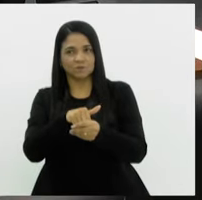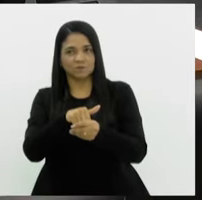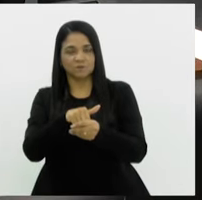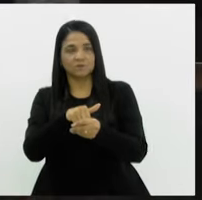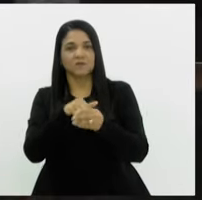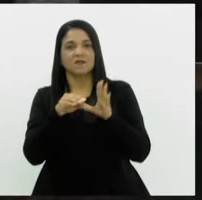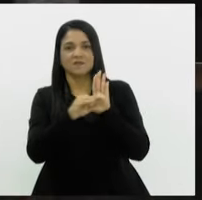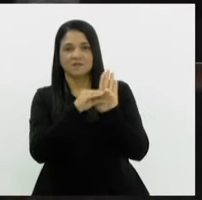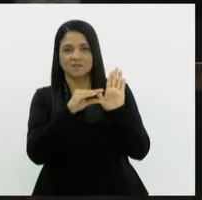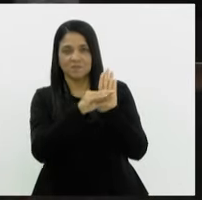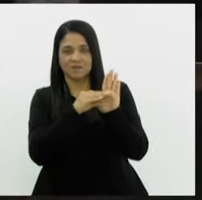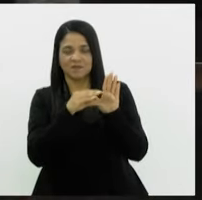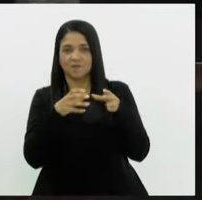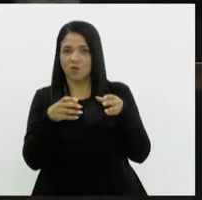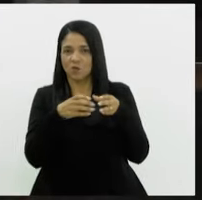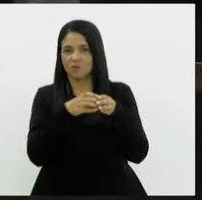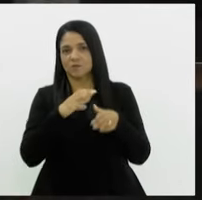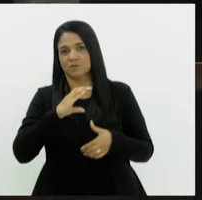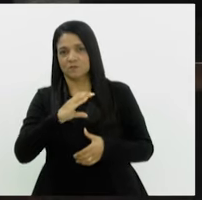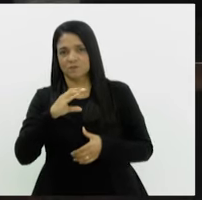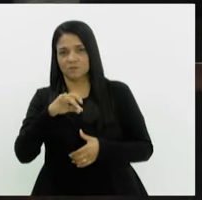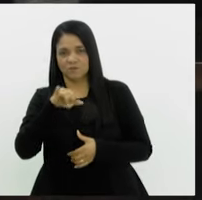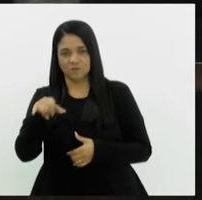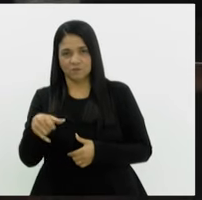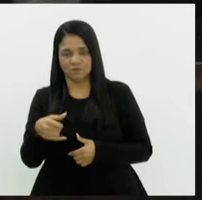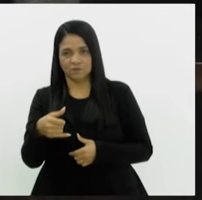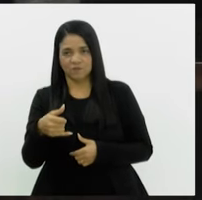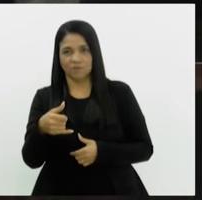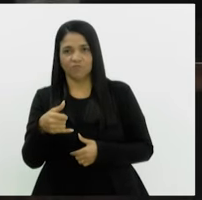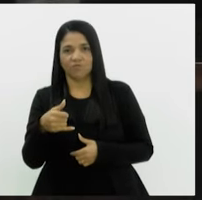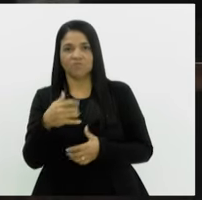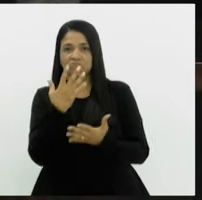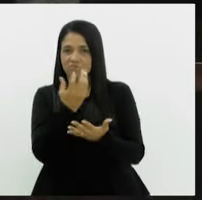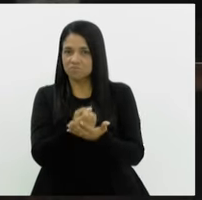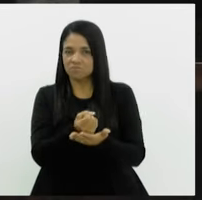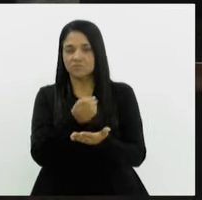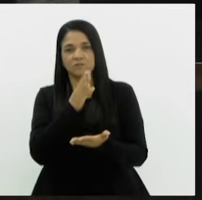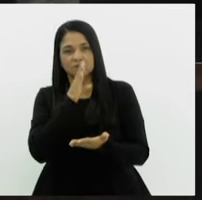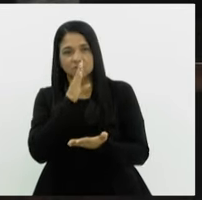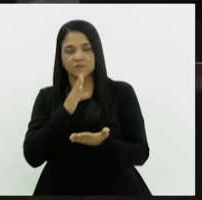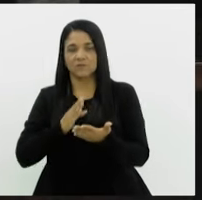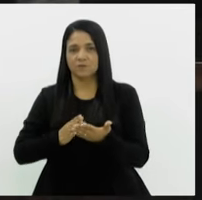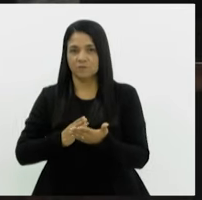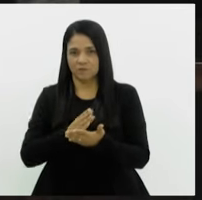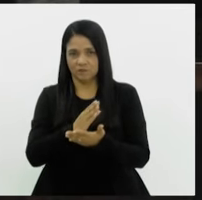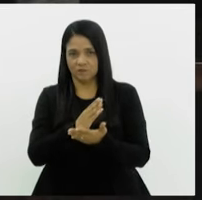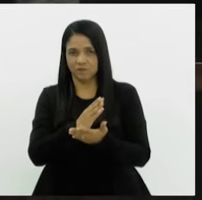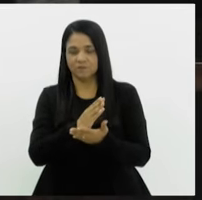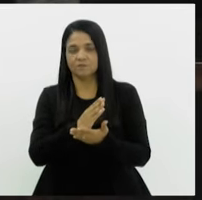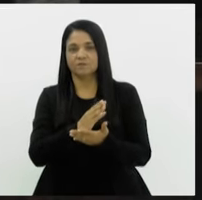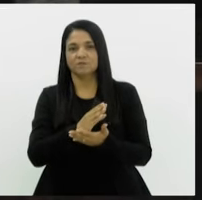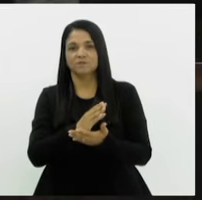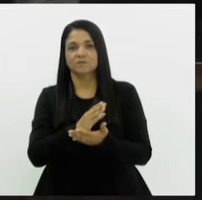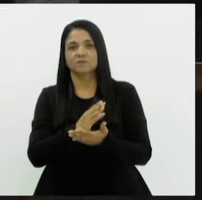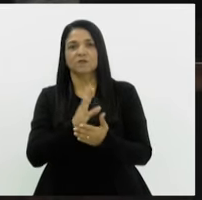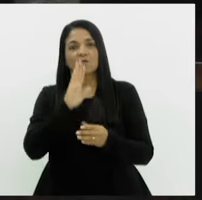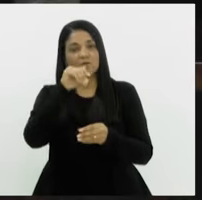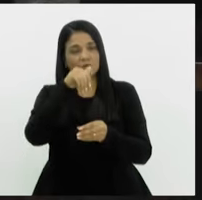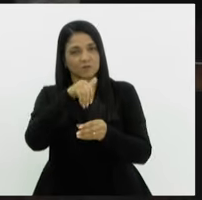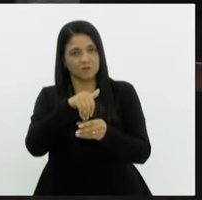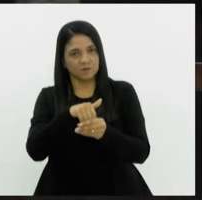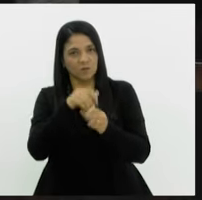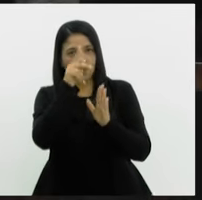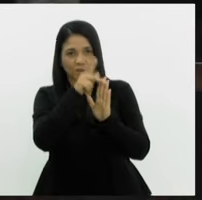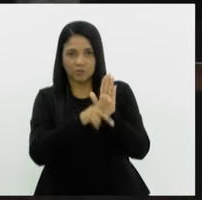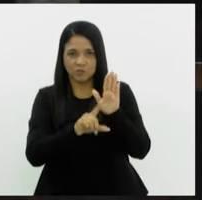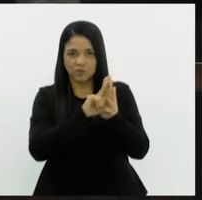as emendas da Comissão de Constituição e Justiça. Senhores que aprovam, permaneçam como estão. Aprovado. Em votação,